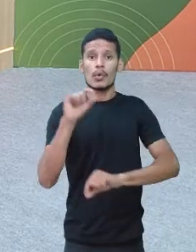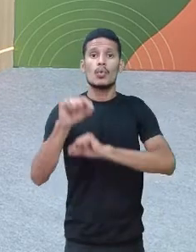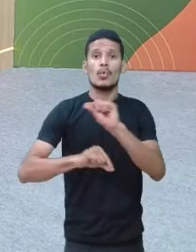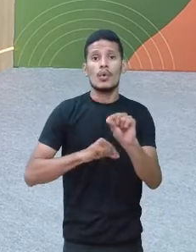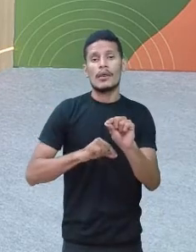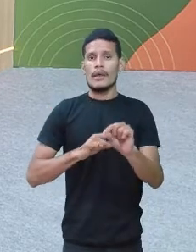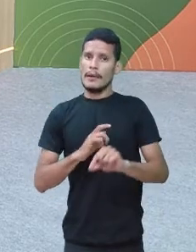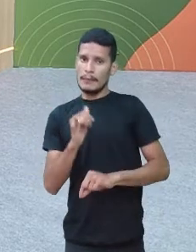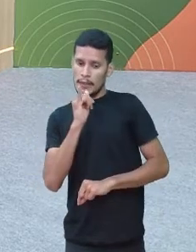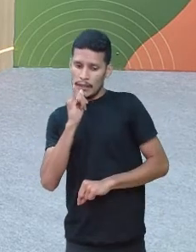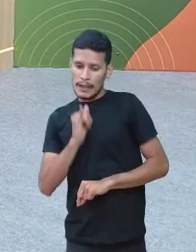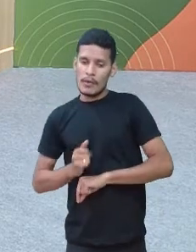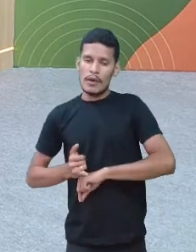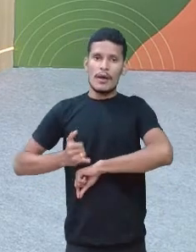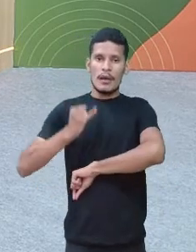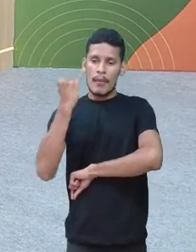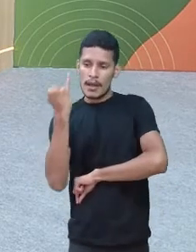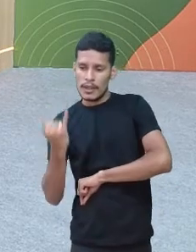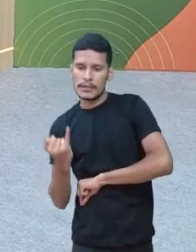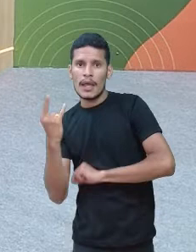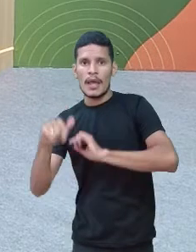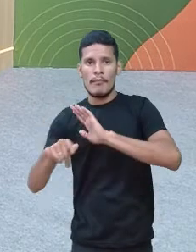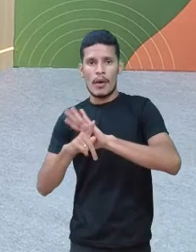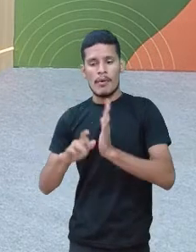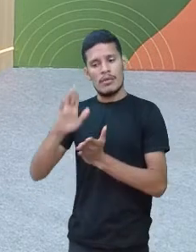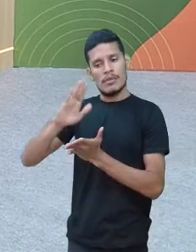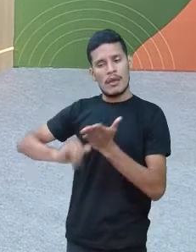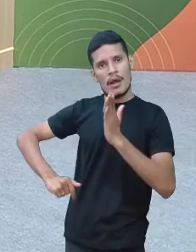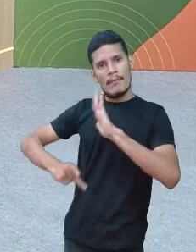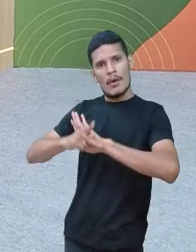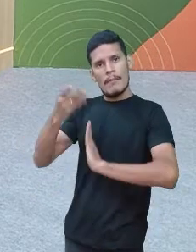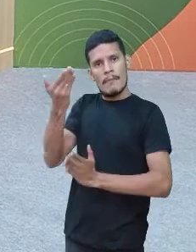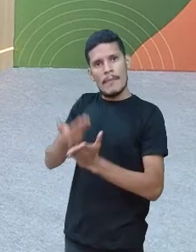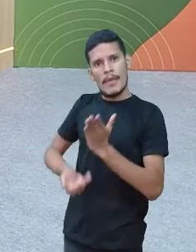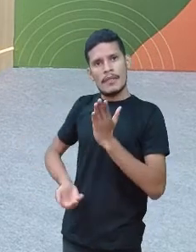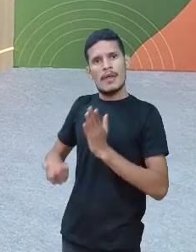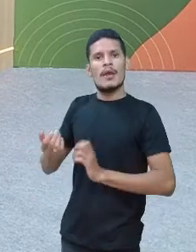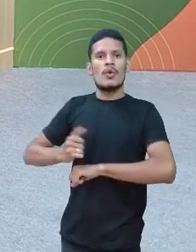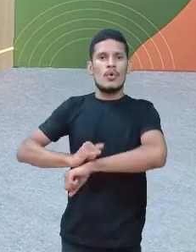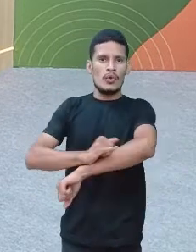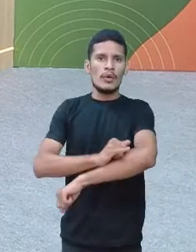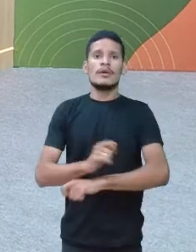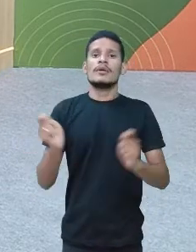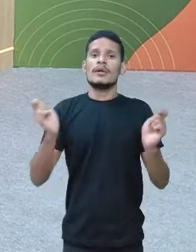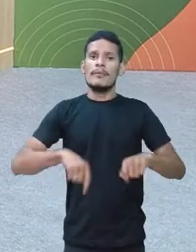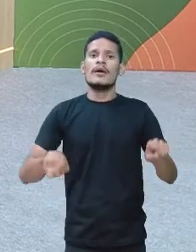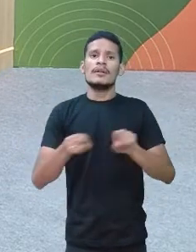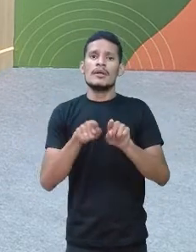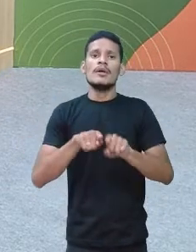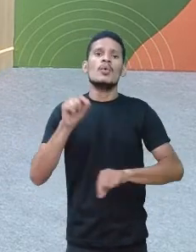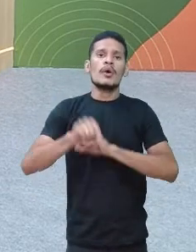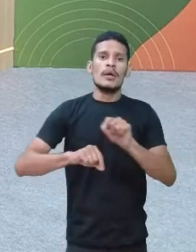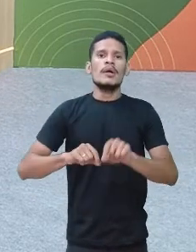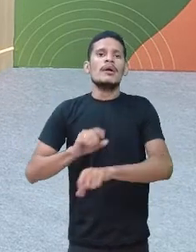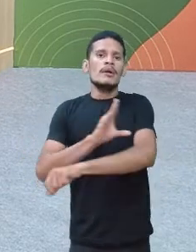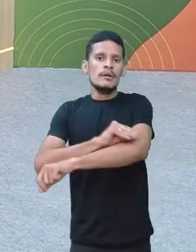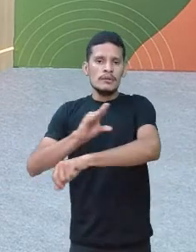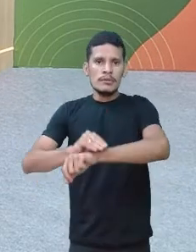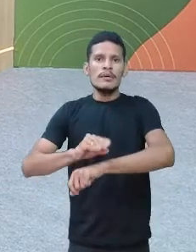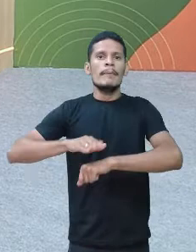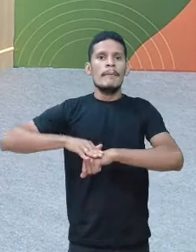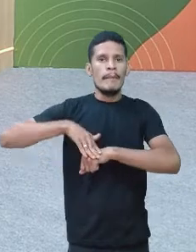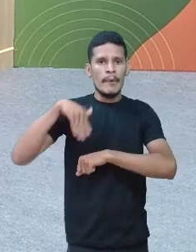de eliminar, tirar, perder essa gordura e fazer com que o meu corpo tenha mais massa magra,